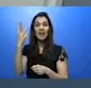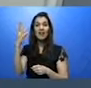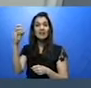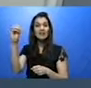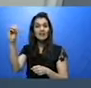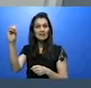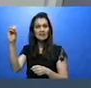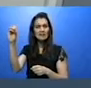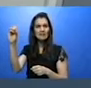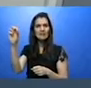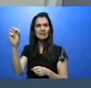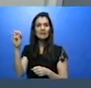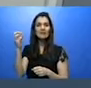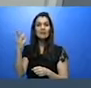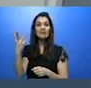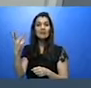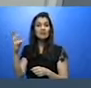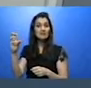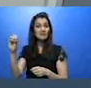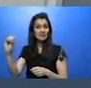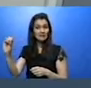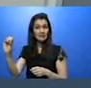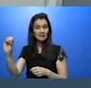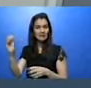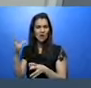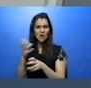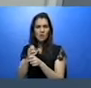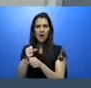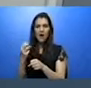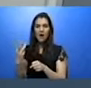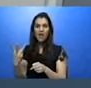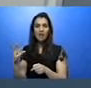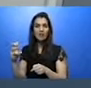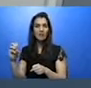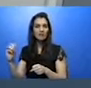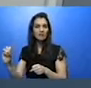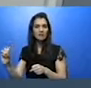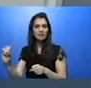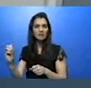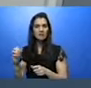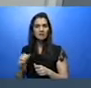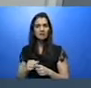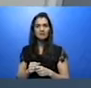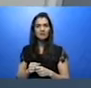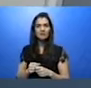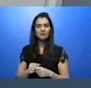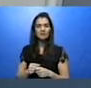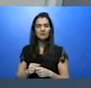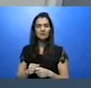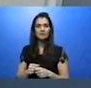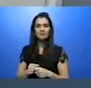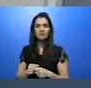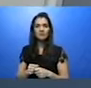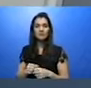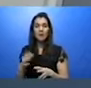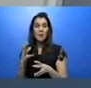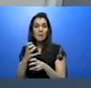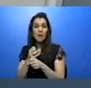mais 30 mais 30, eu não preciso colocar outro sinal de mais